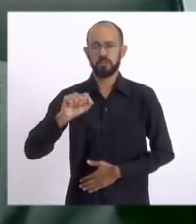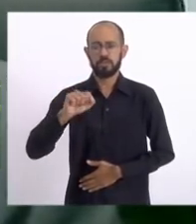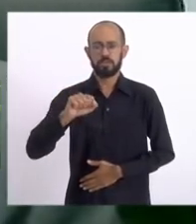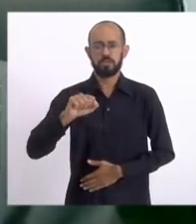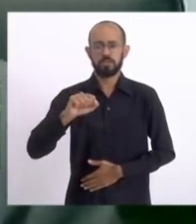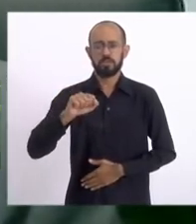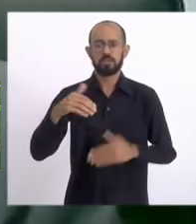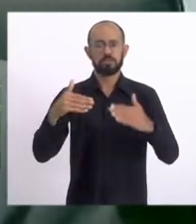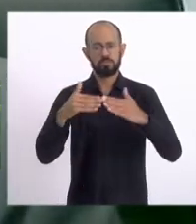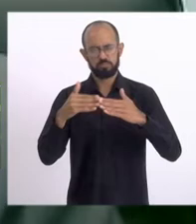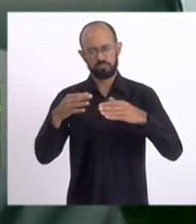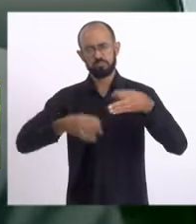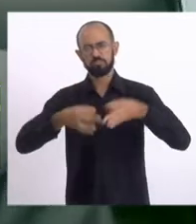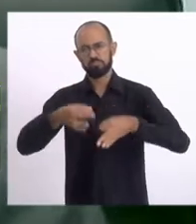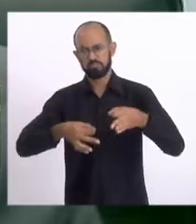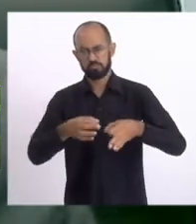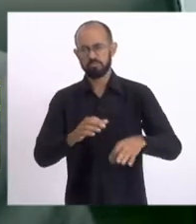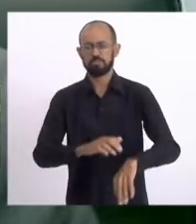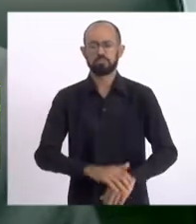juridicidade.